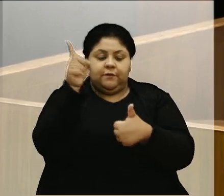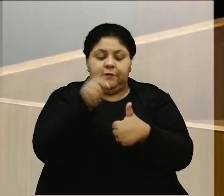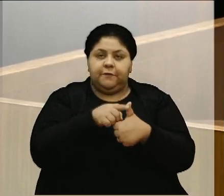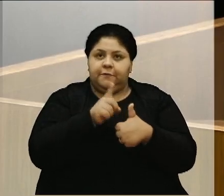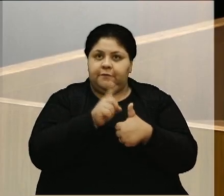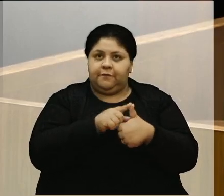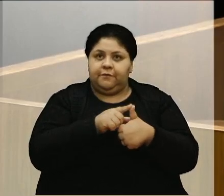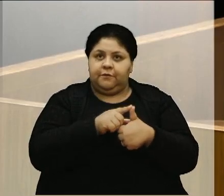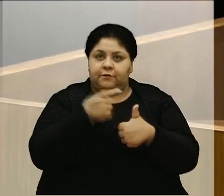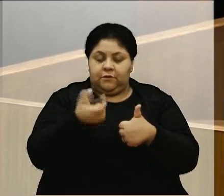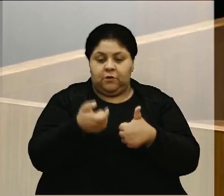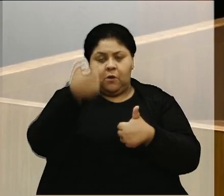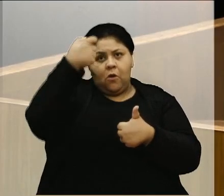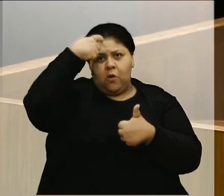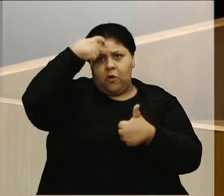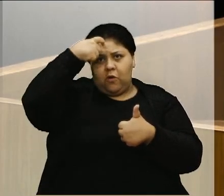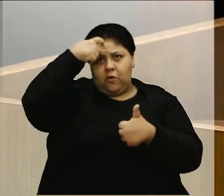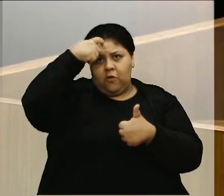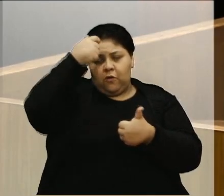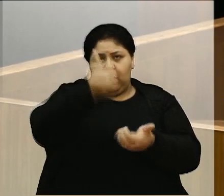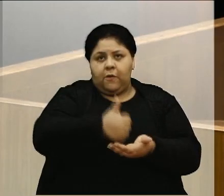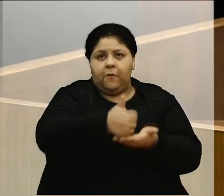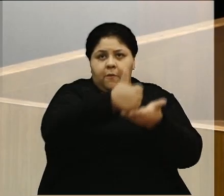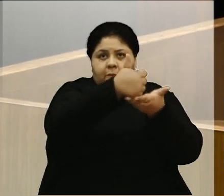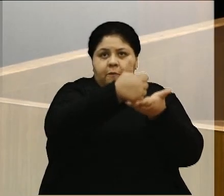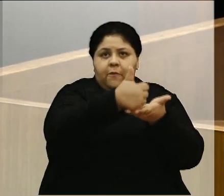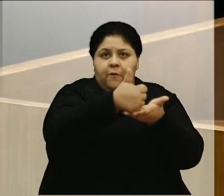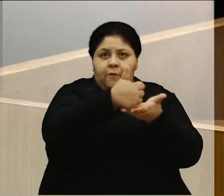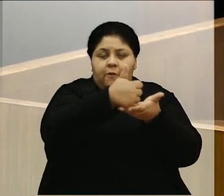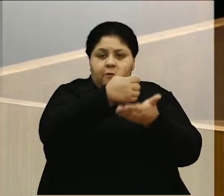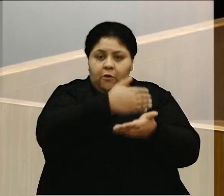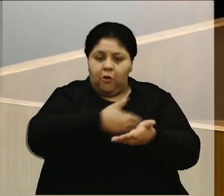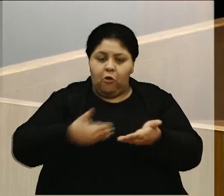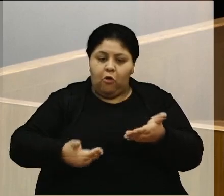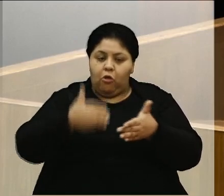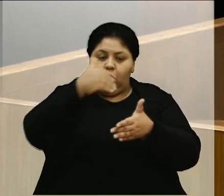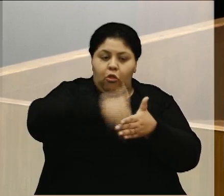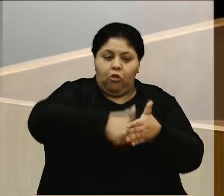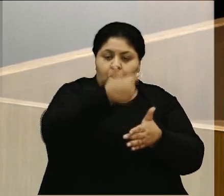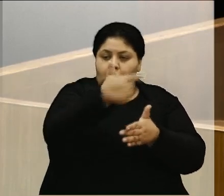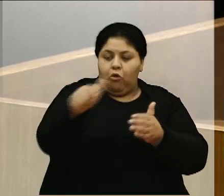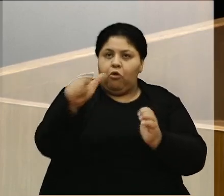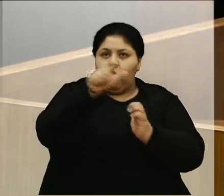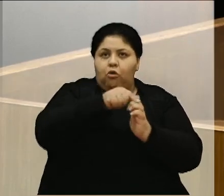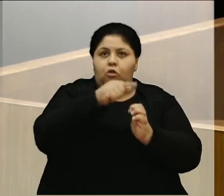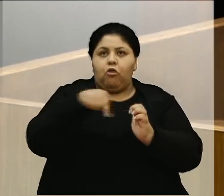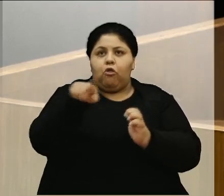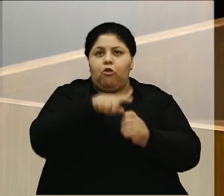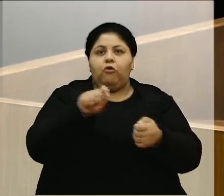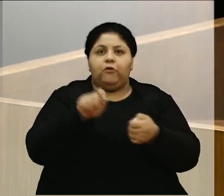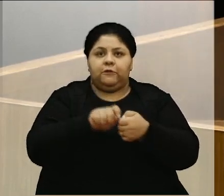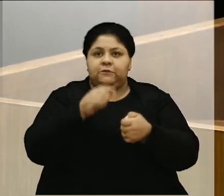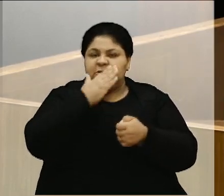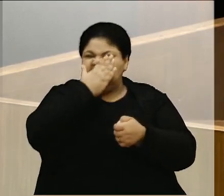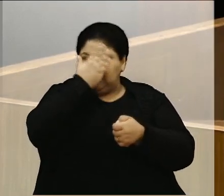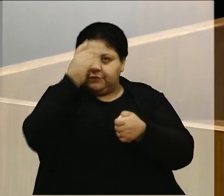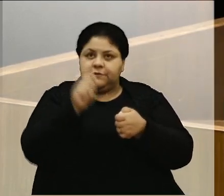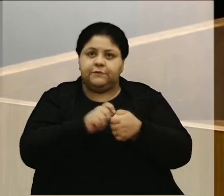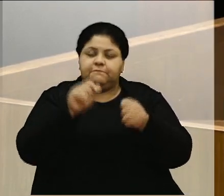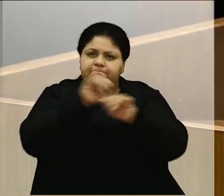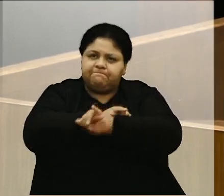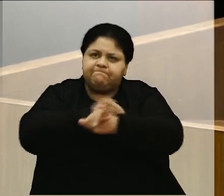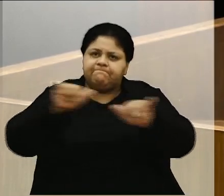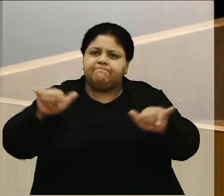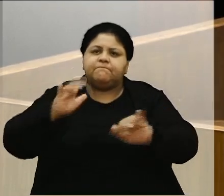deles é conscientização e apoio ao público interno, às demais empresas. Nós fazemos constantemente